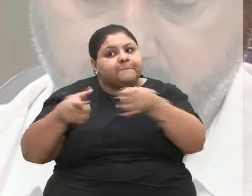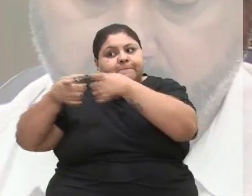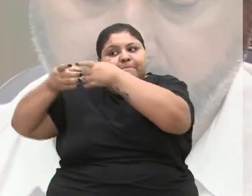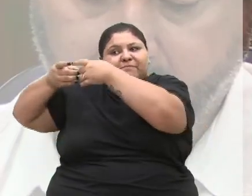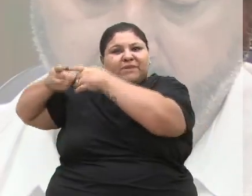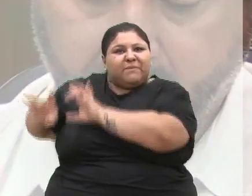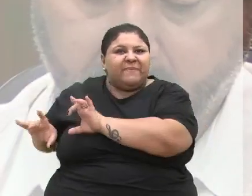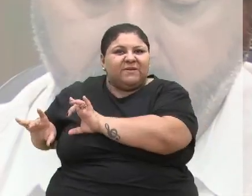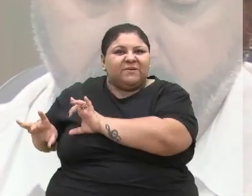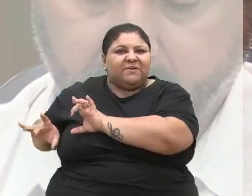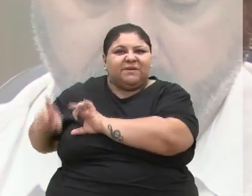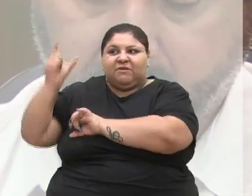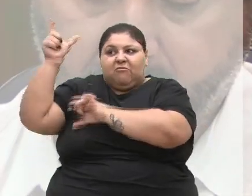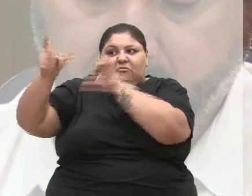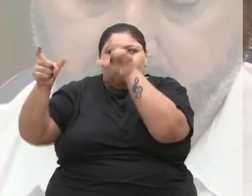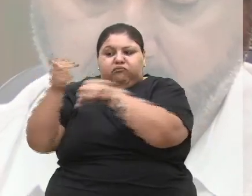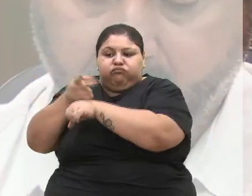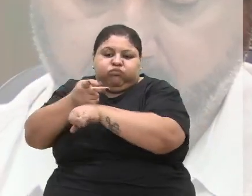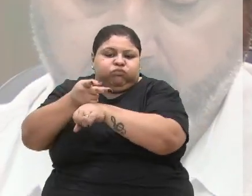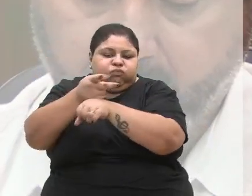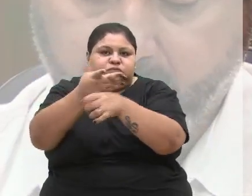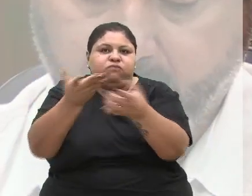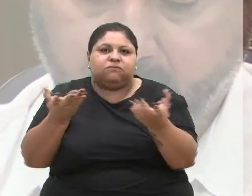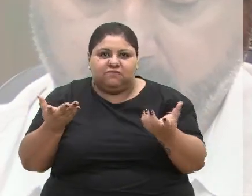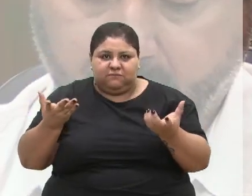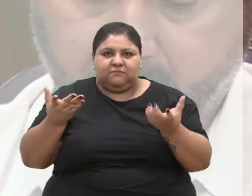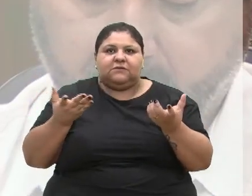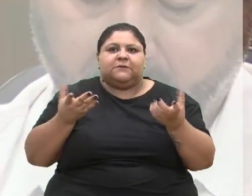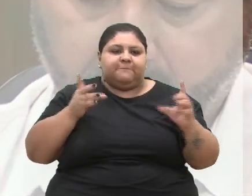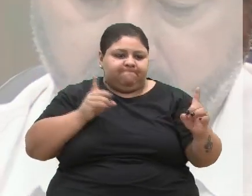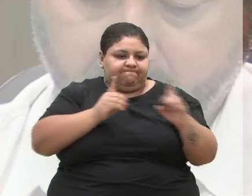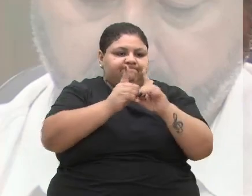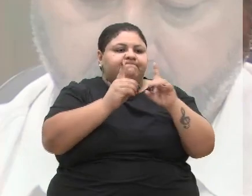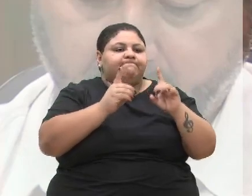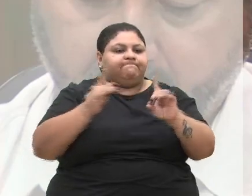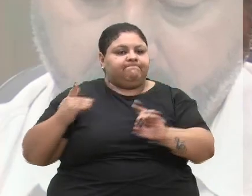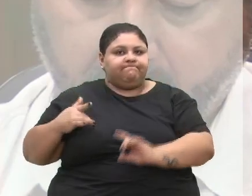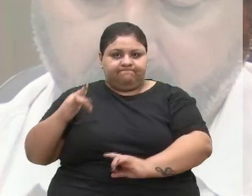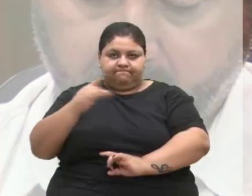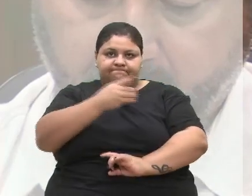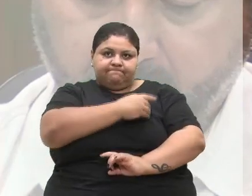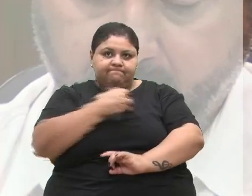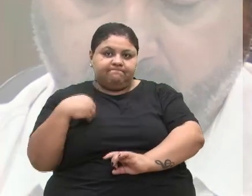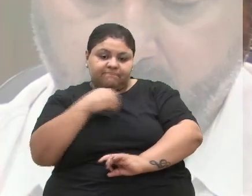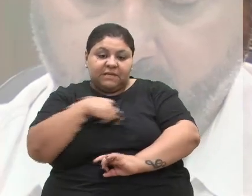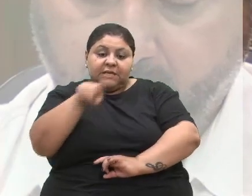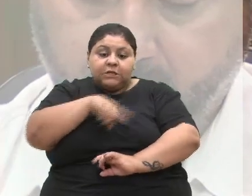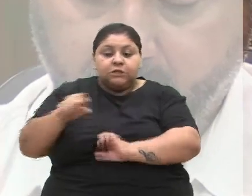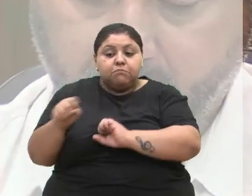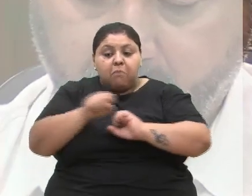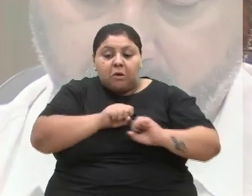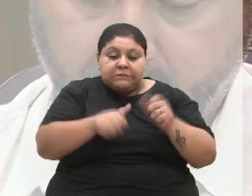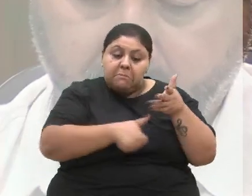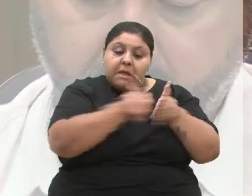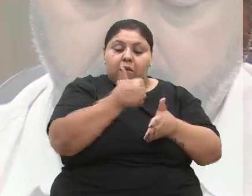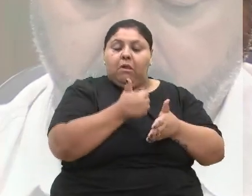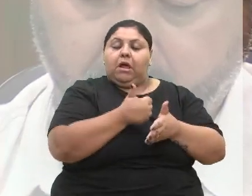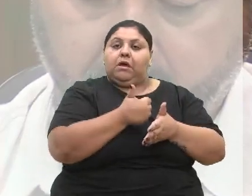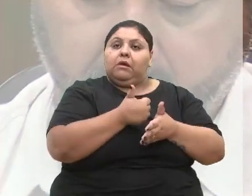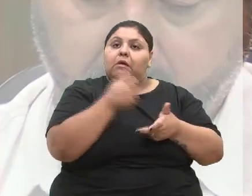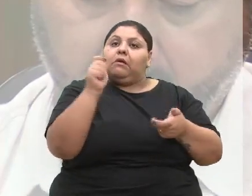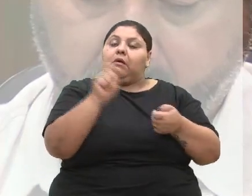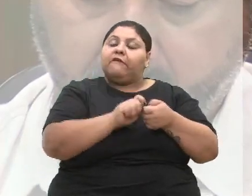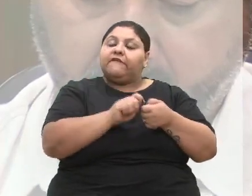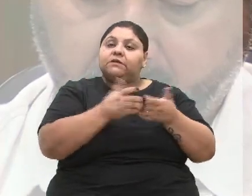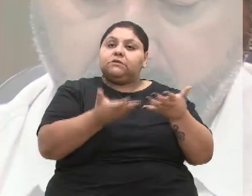de pessoas a procurar, então, as consultas médicas, para que a gente possa possibilitar e fazer